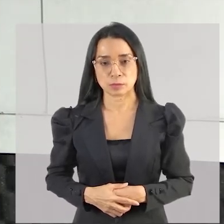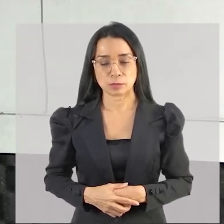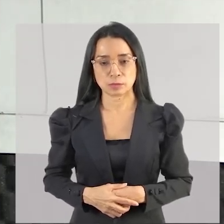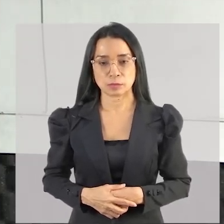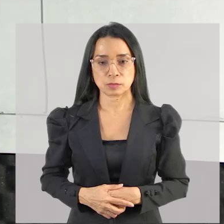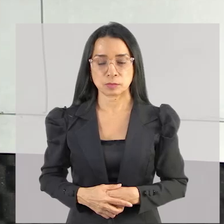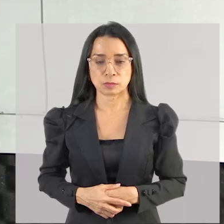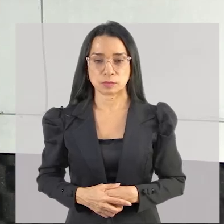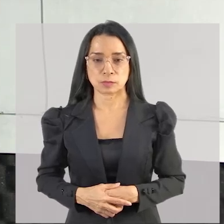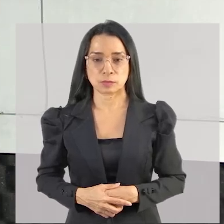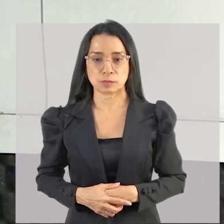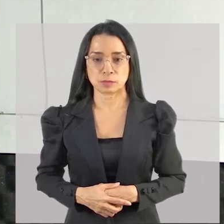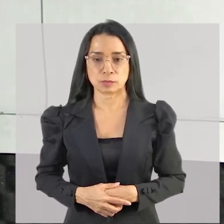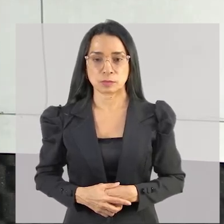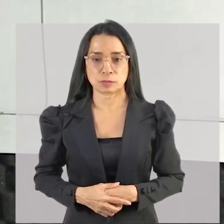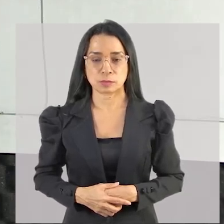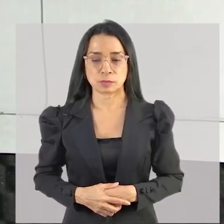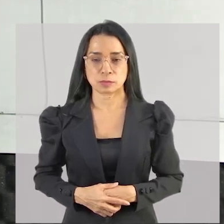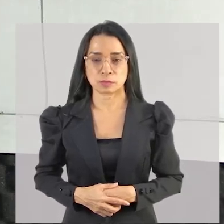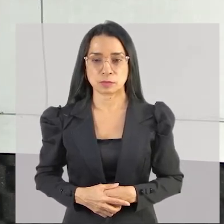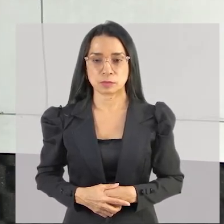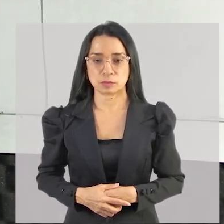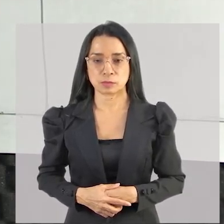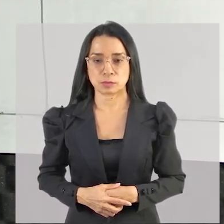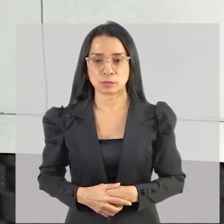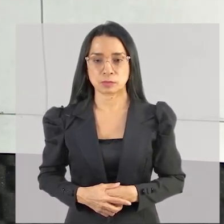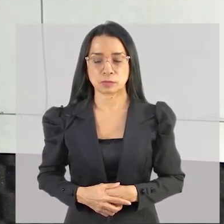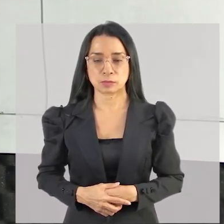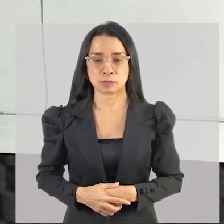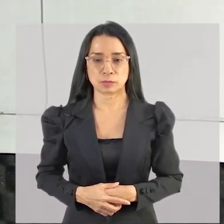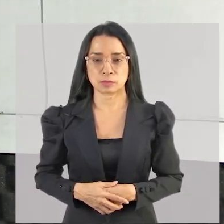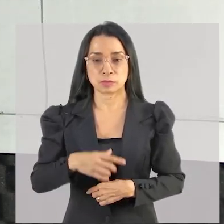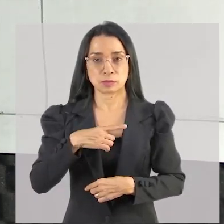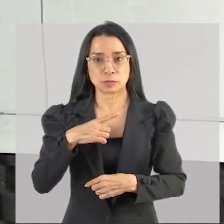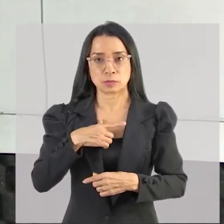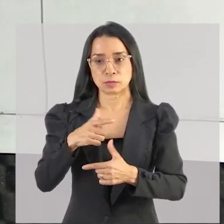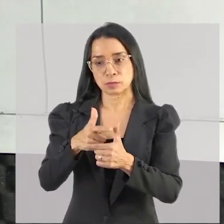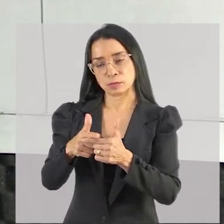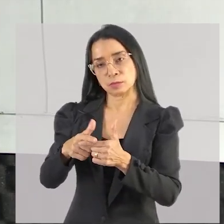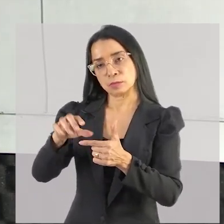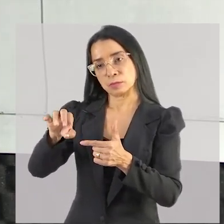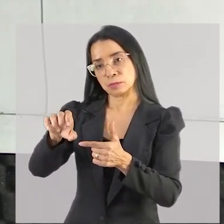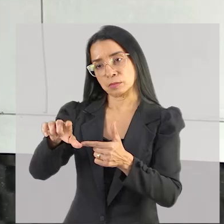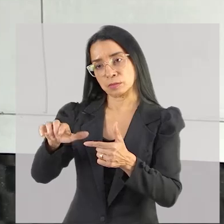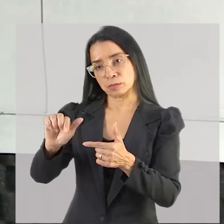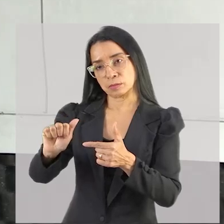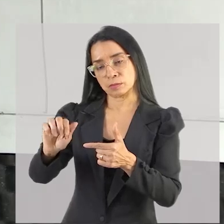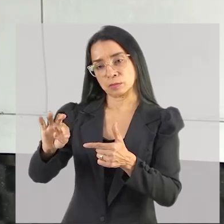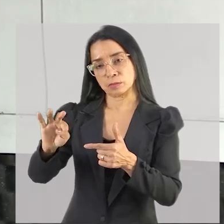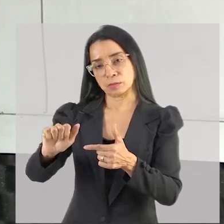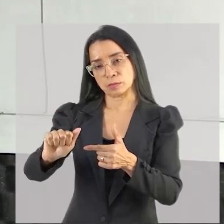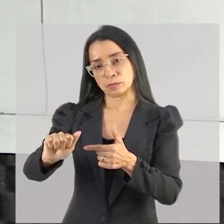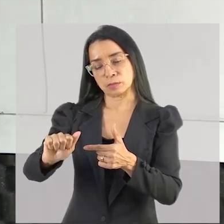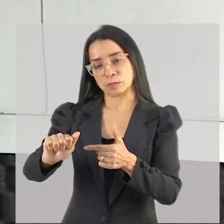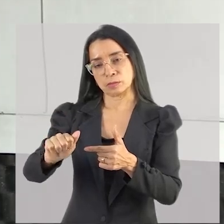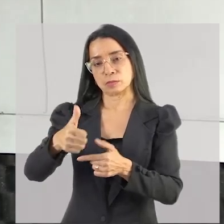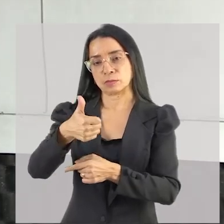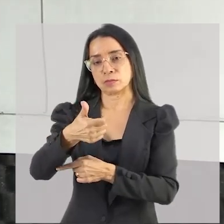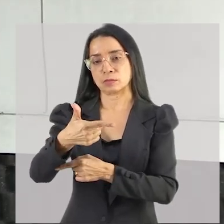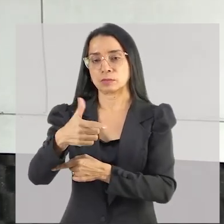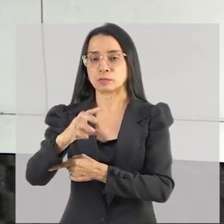para lá dividindo, sumiu daqui. Turma, olha só. Bem aqui eu tenho uma divisão exata, né? Que é 120 para